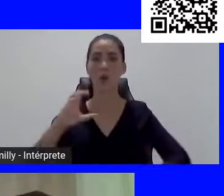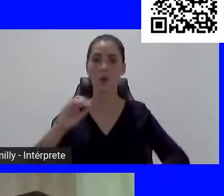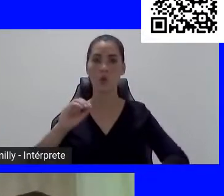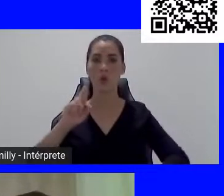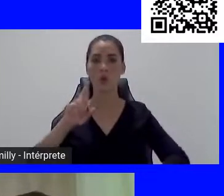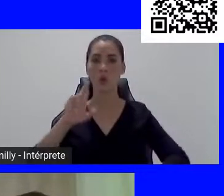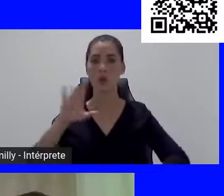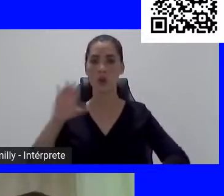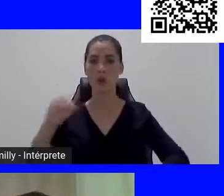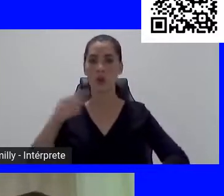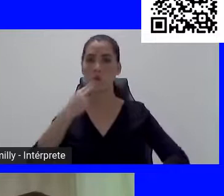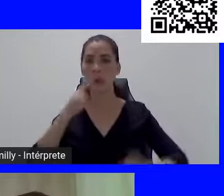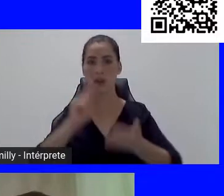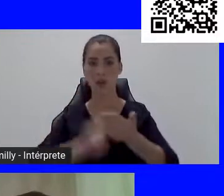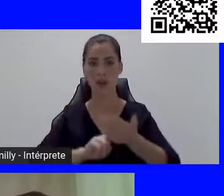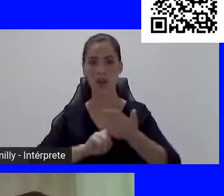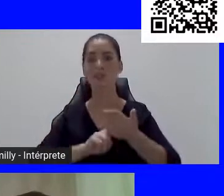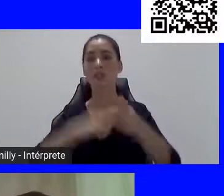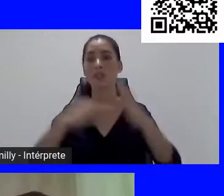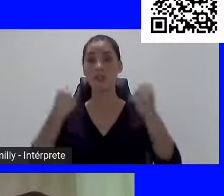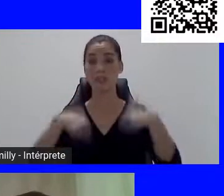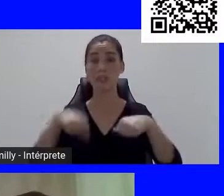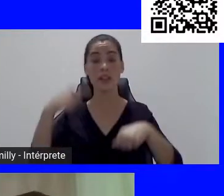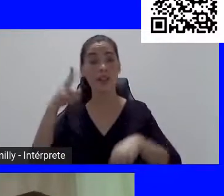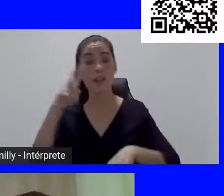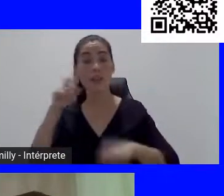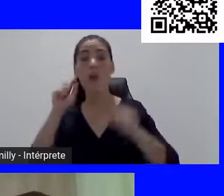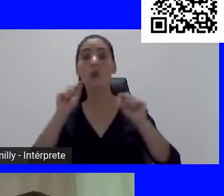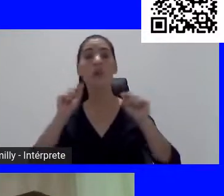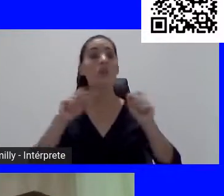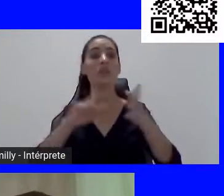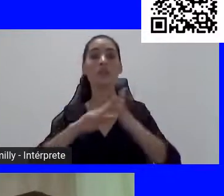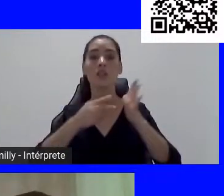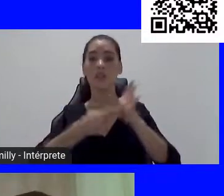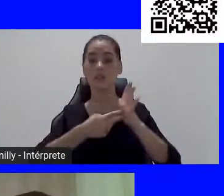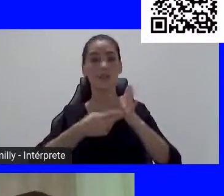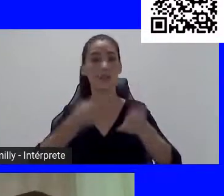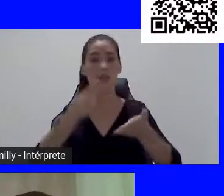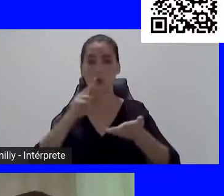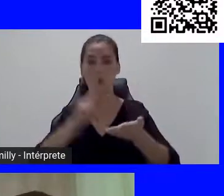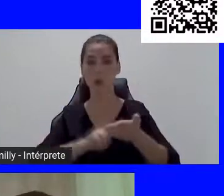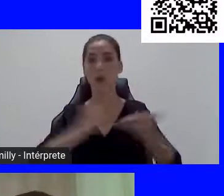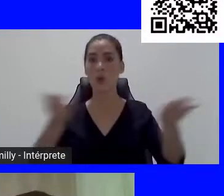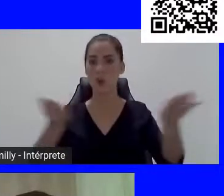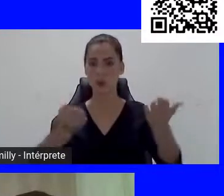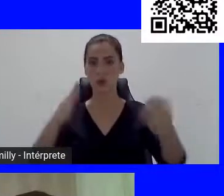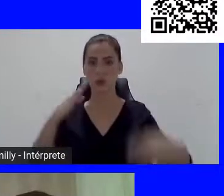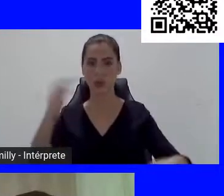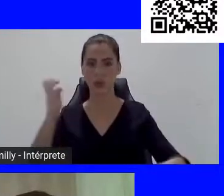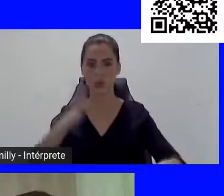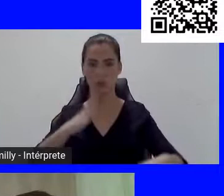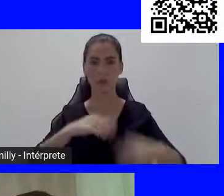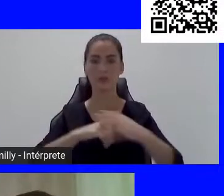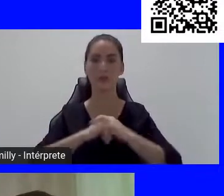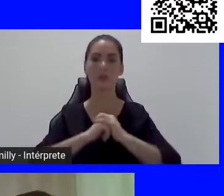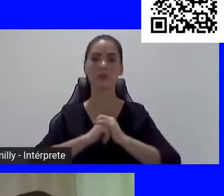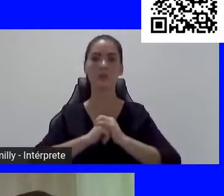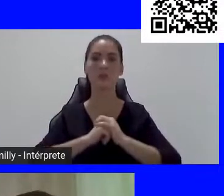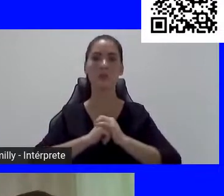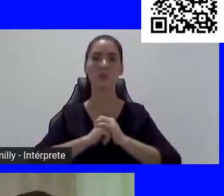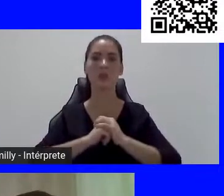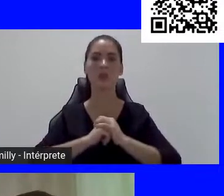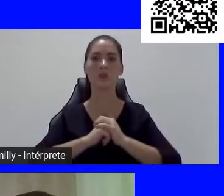Correios hoje no Brasil. Então, assim, de uma forma bem clara, eu não avanço, não acredito em nenhuma